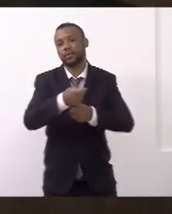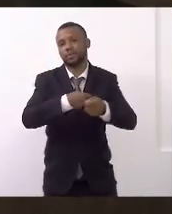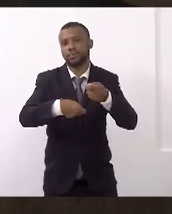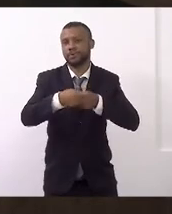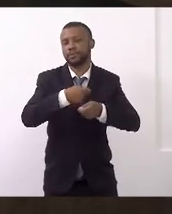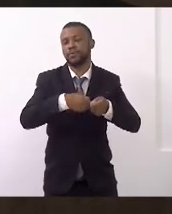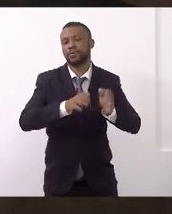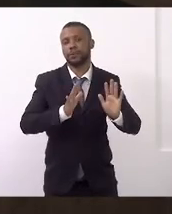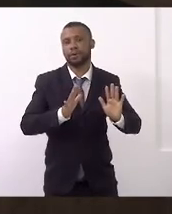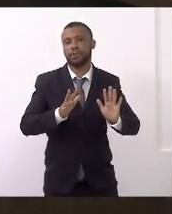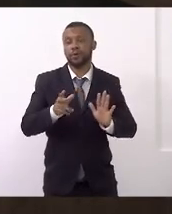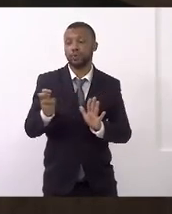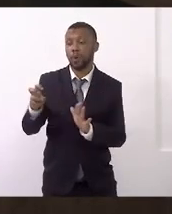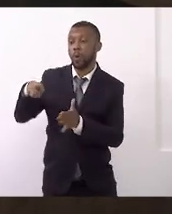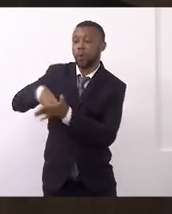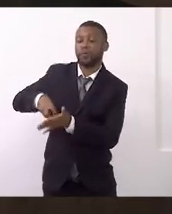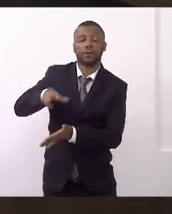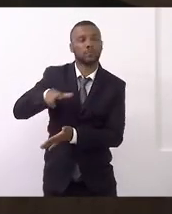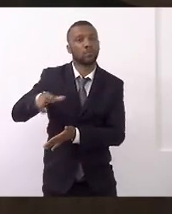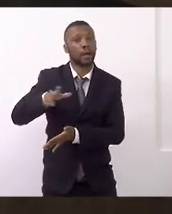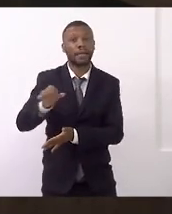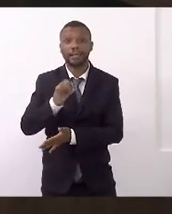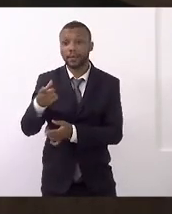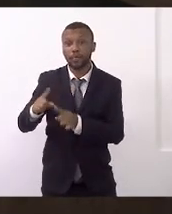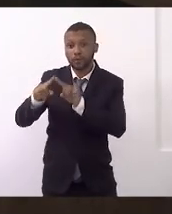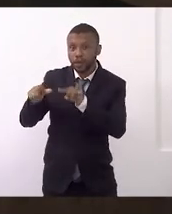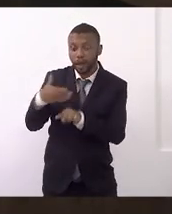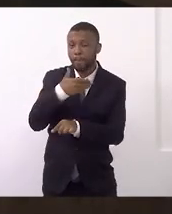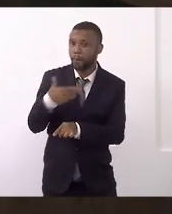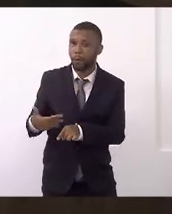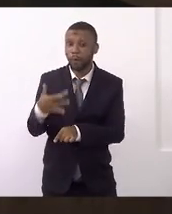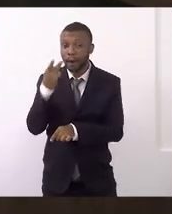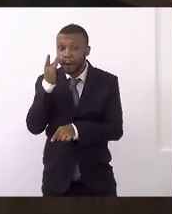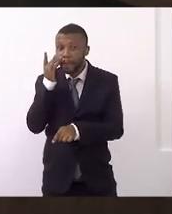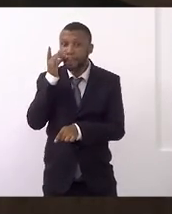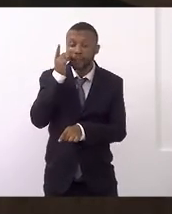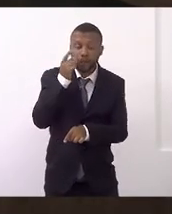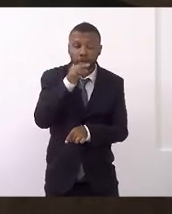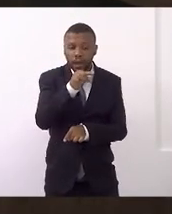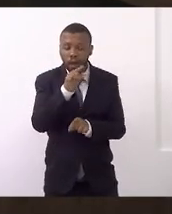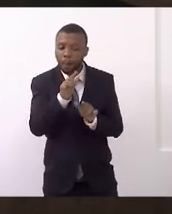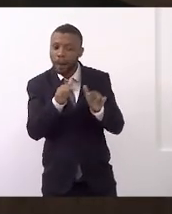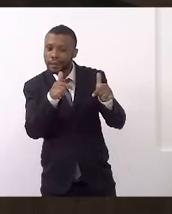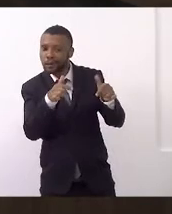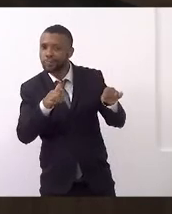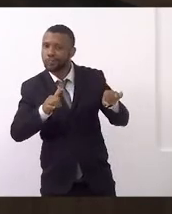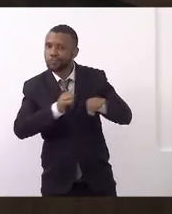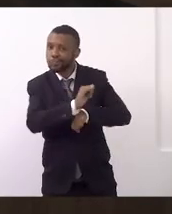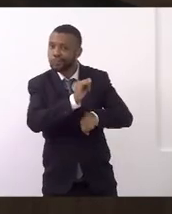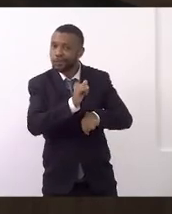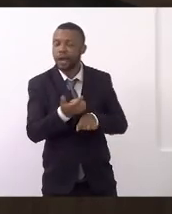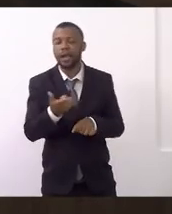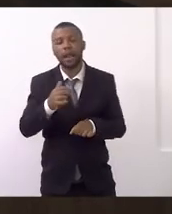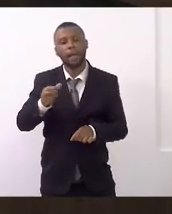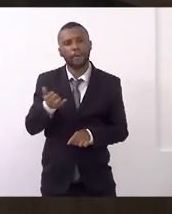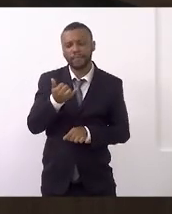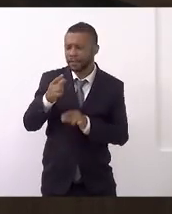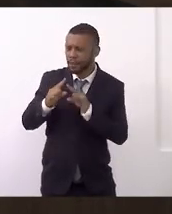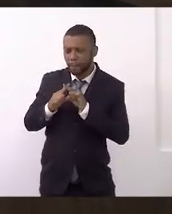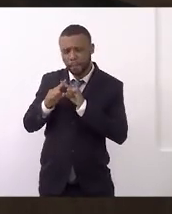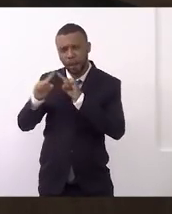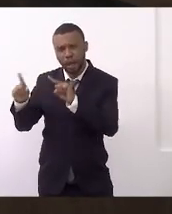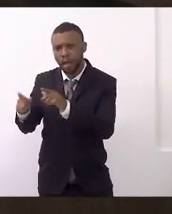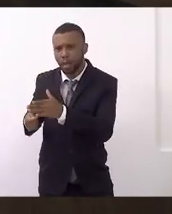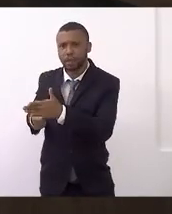condenação. Então, se um agente público presencia um ato de infração e faz uma denúncia, o